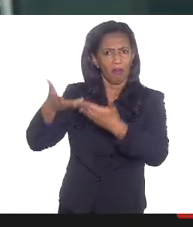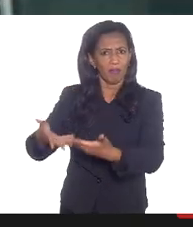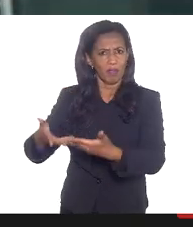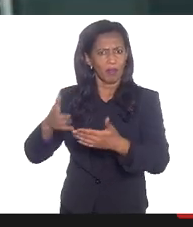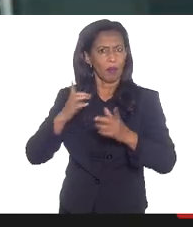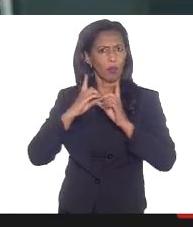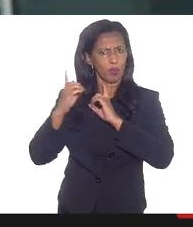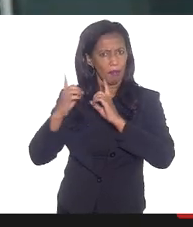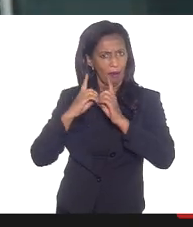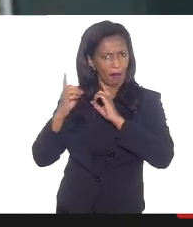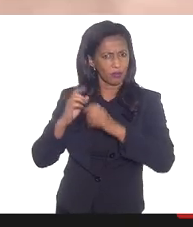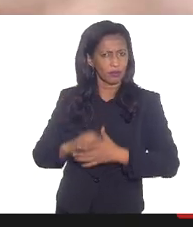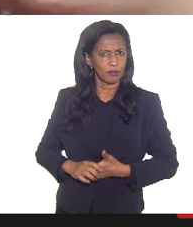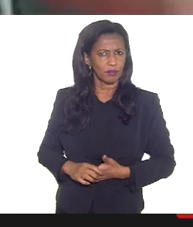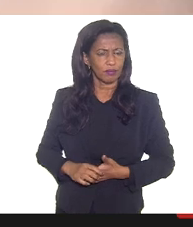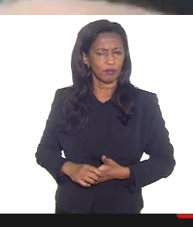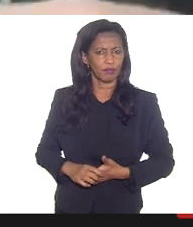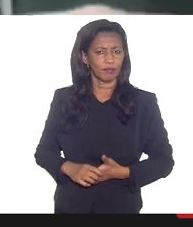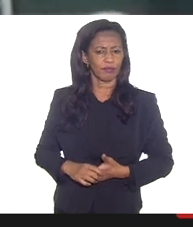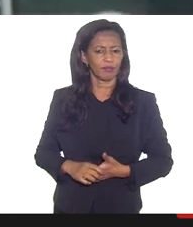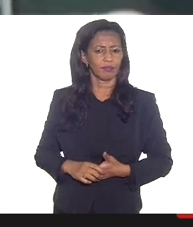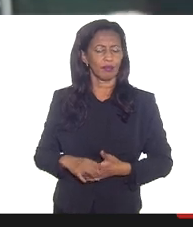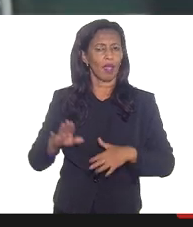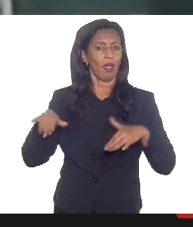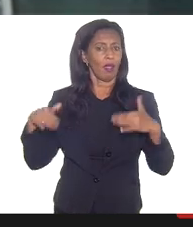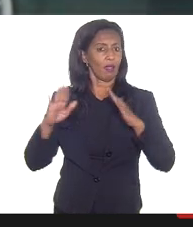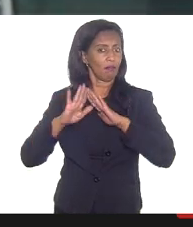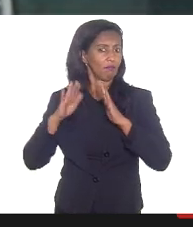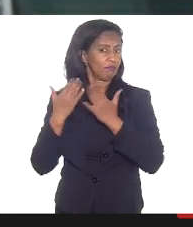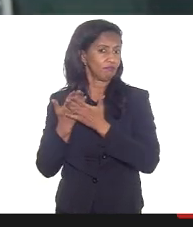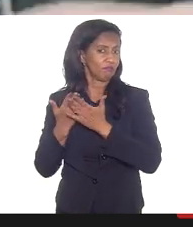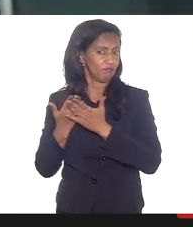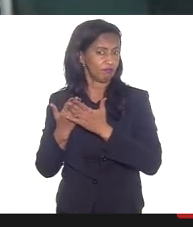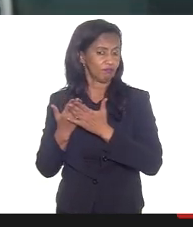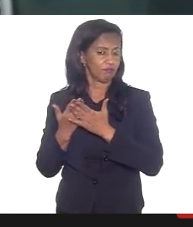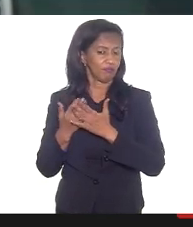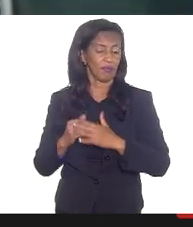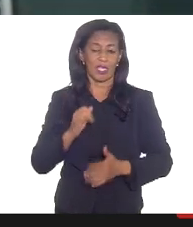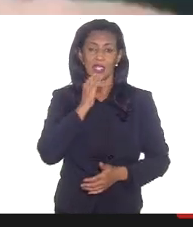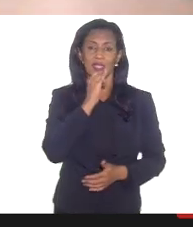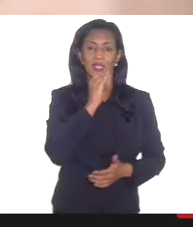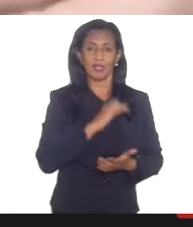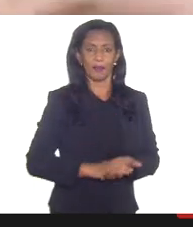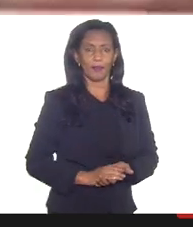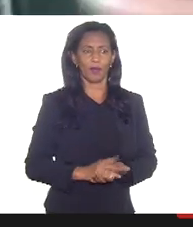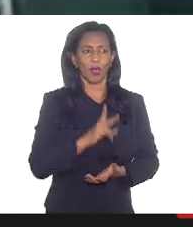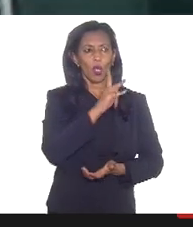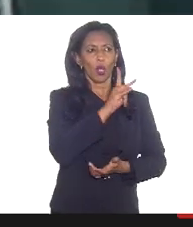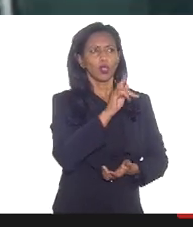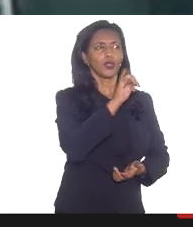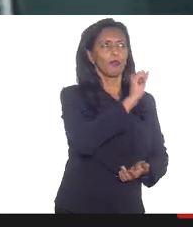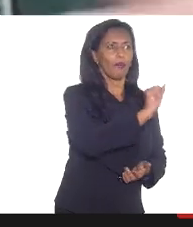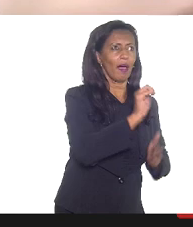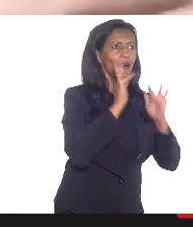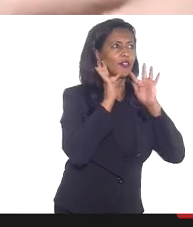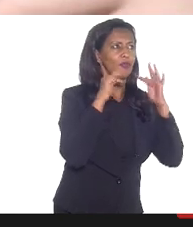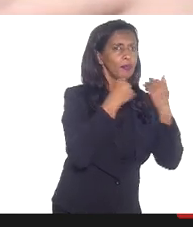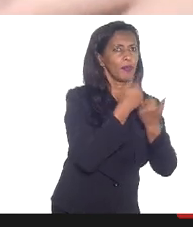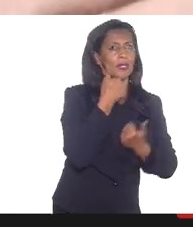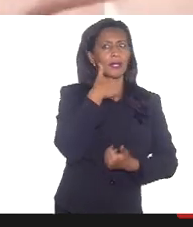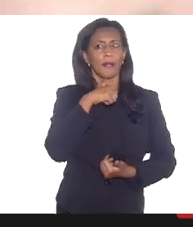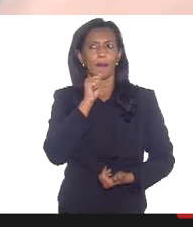debate, além da comunidade escolar? Por exemplo, os pais, as